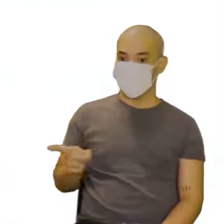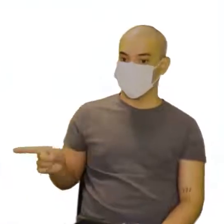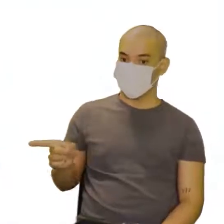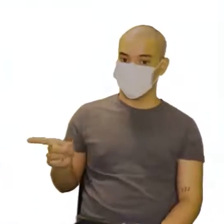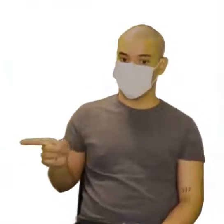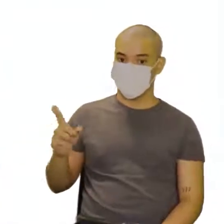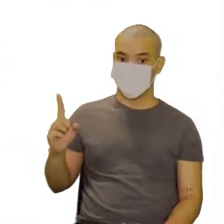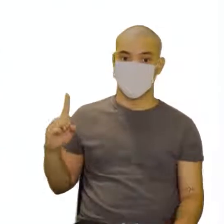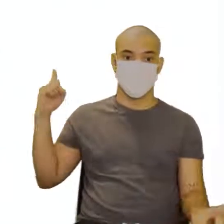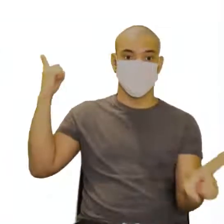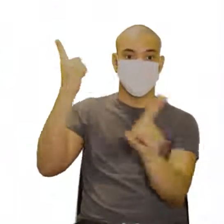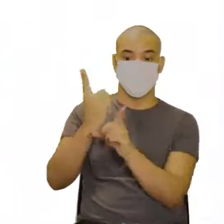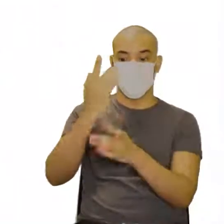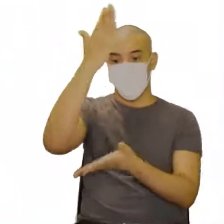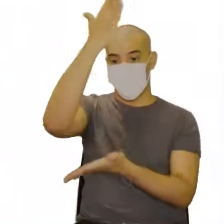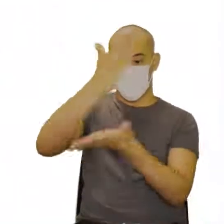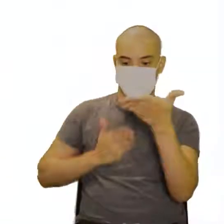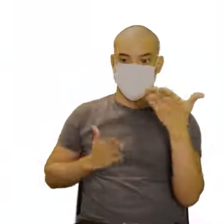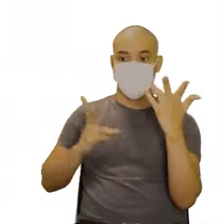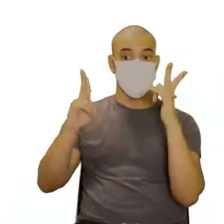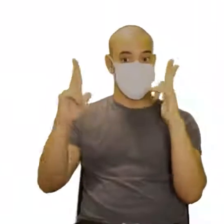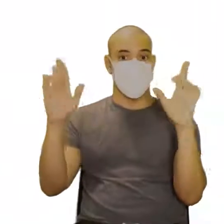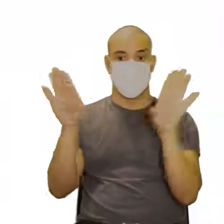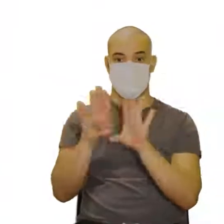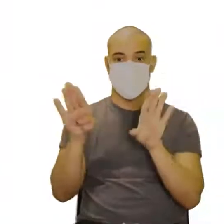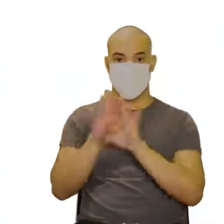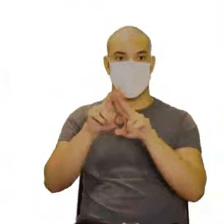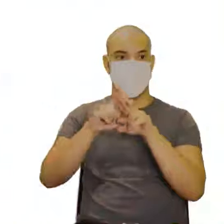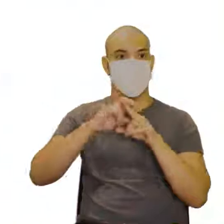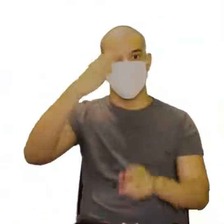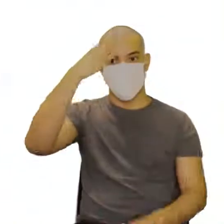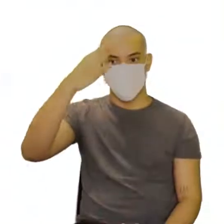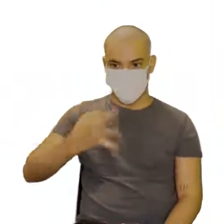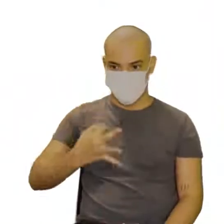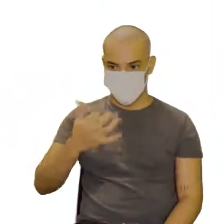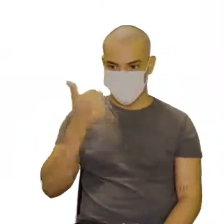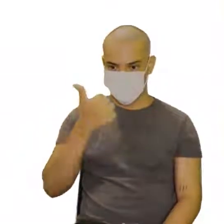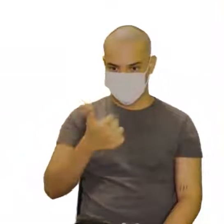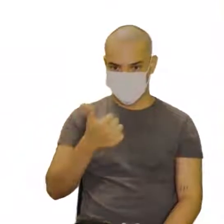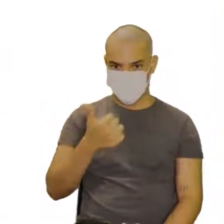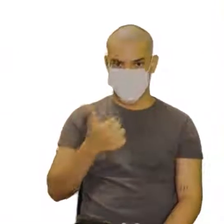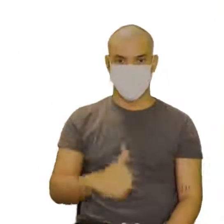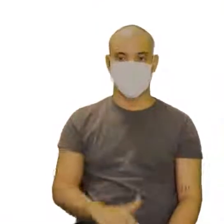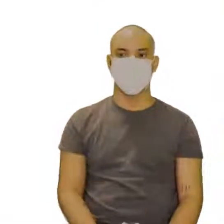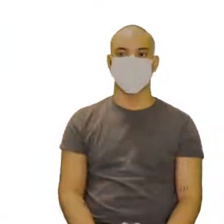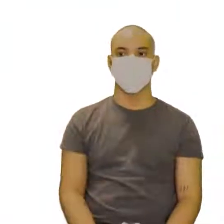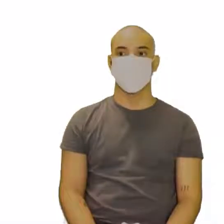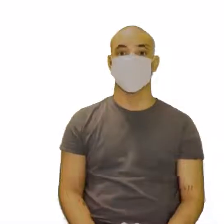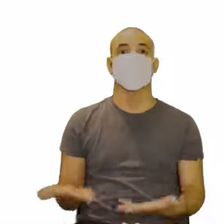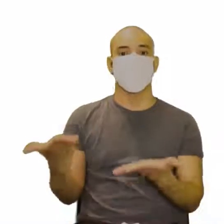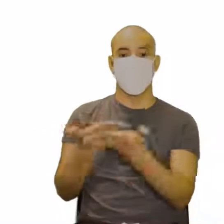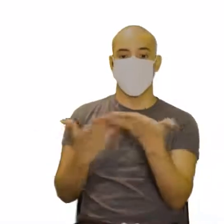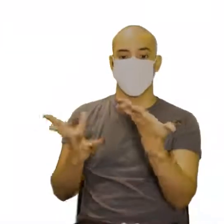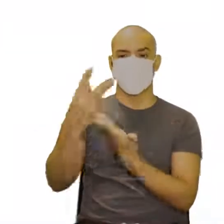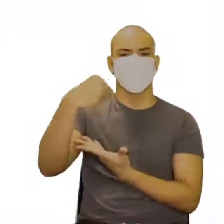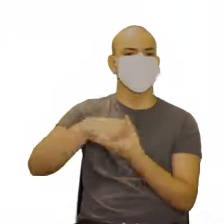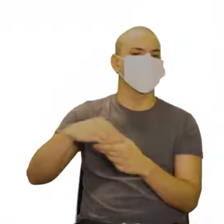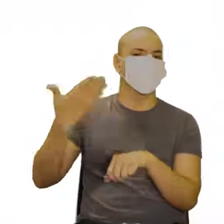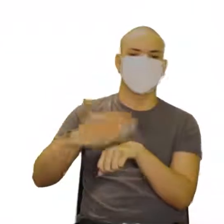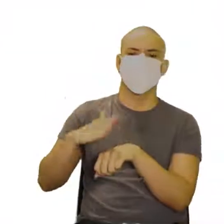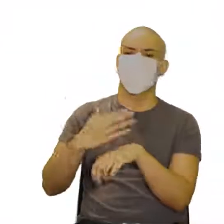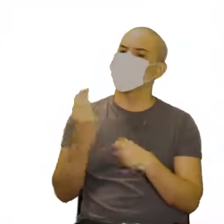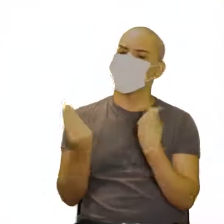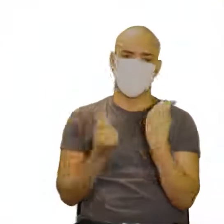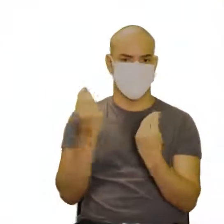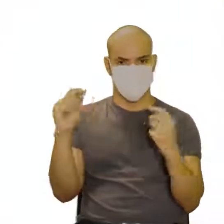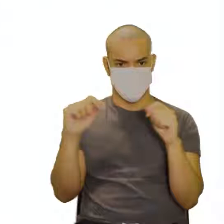diminuir a capacitância pela metade também, tá, pessoal? Entendido isso? Ok? Aplicações, como é que eu posso